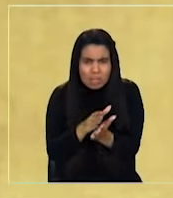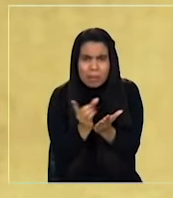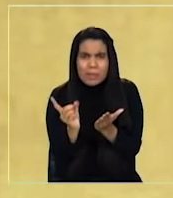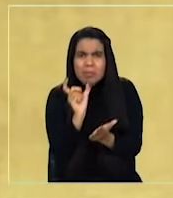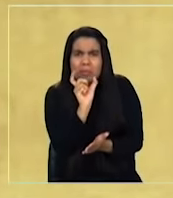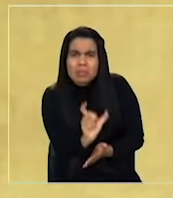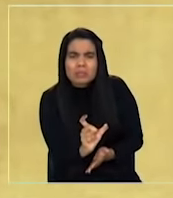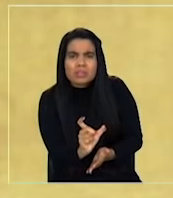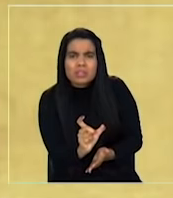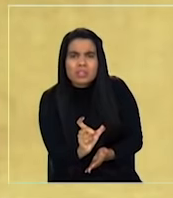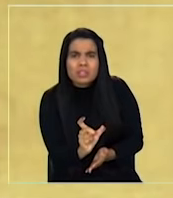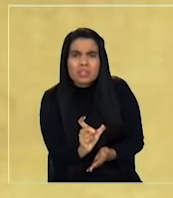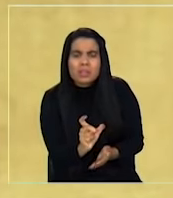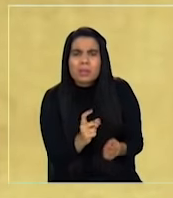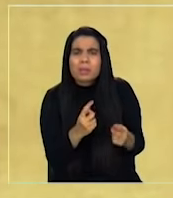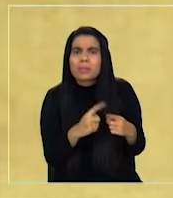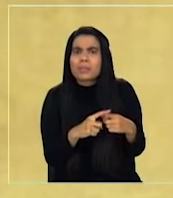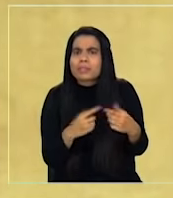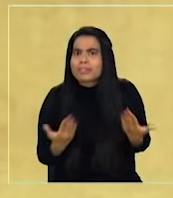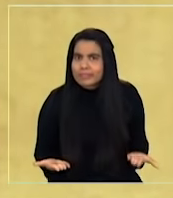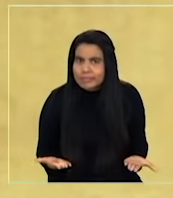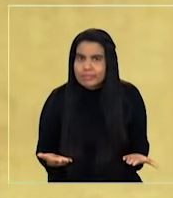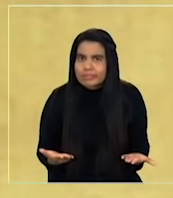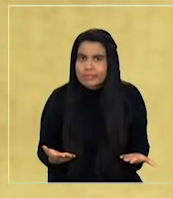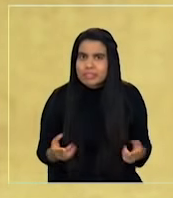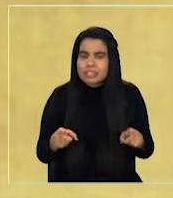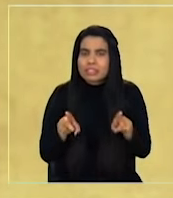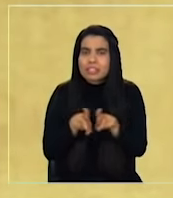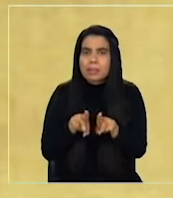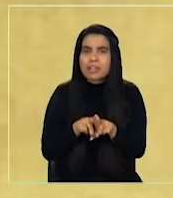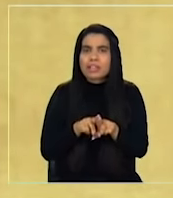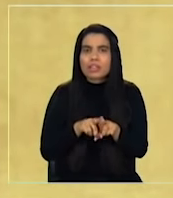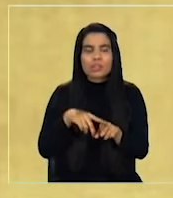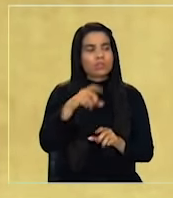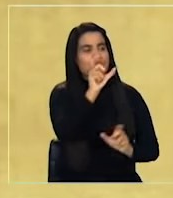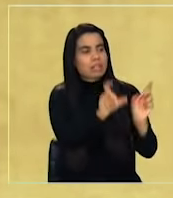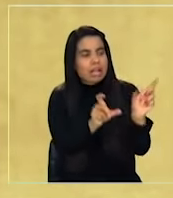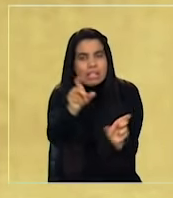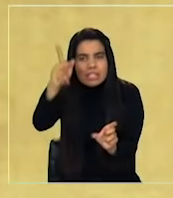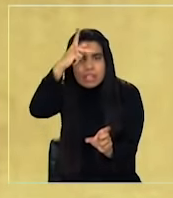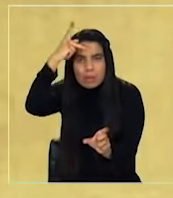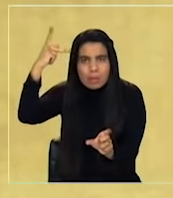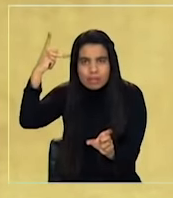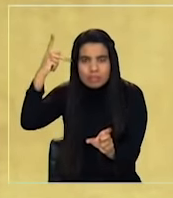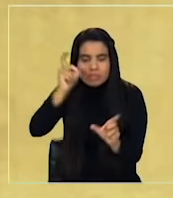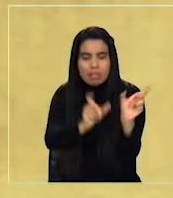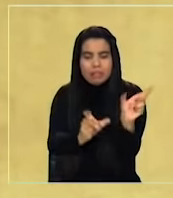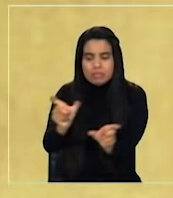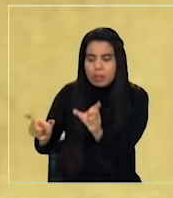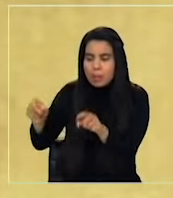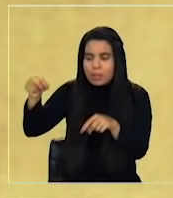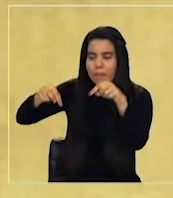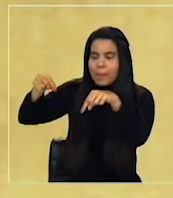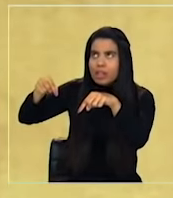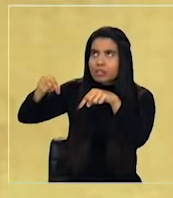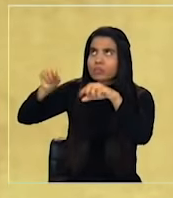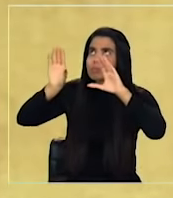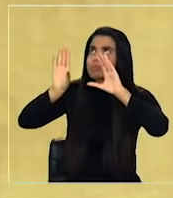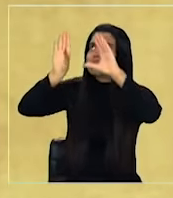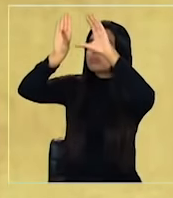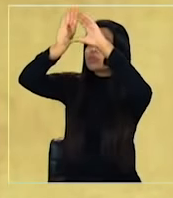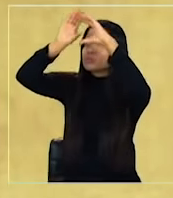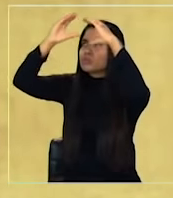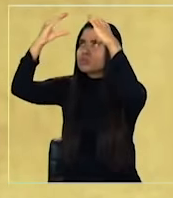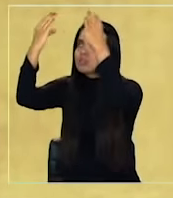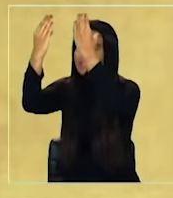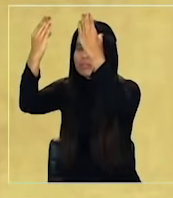mais permanente acima da nossa cabeça do que o céu. Não há nada mais permanente